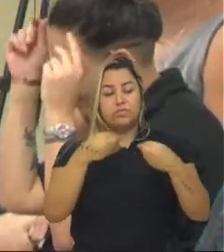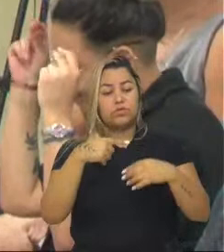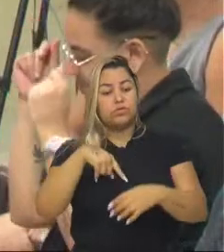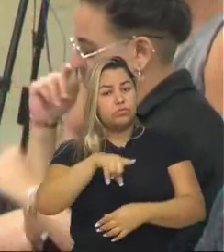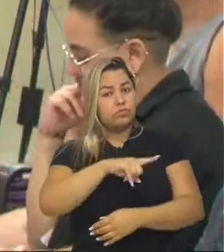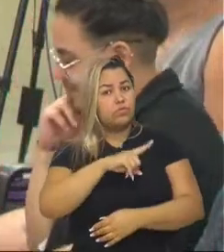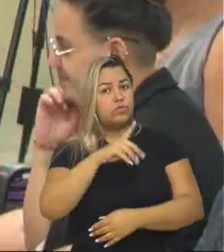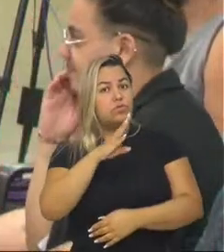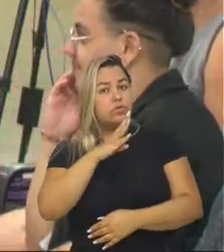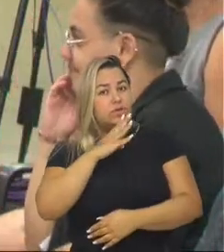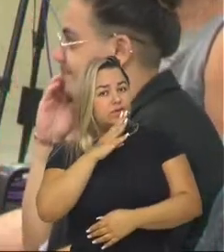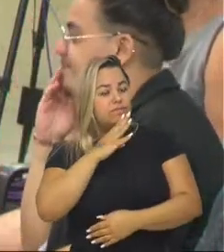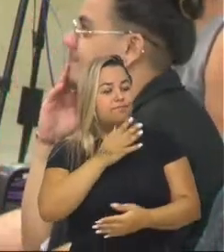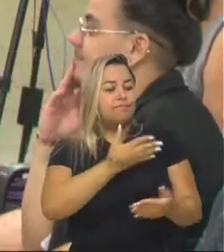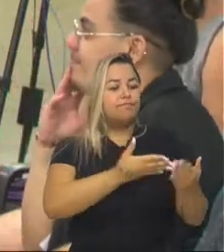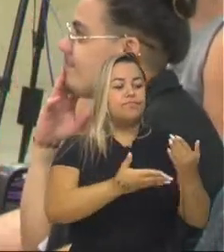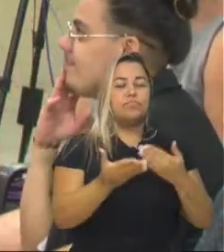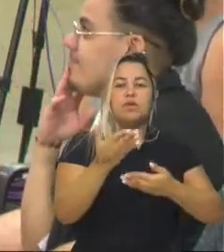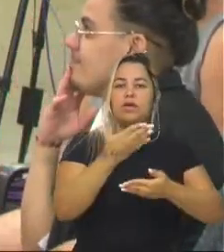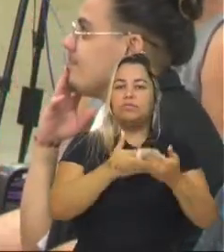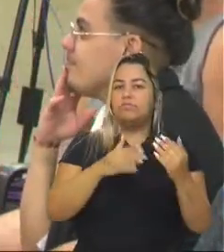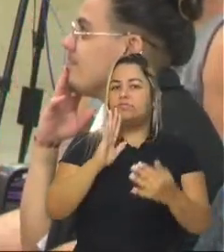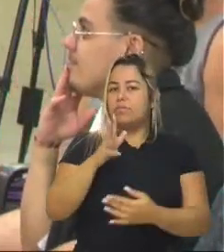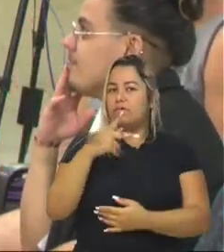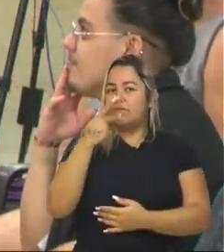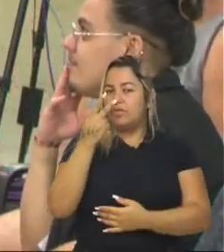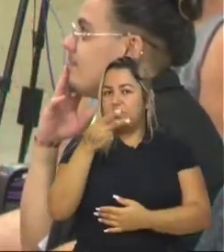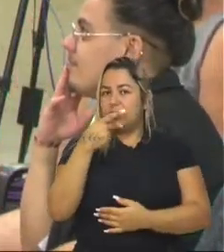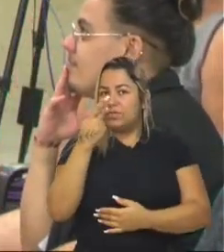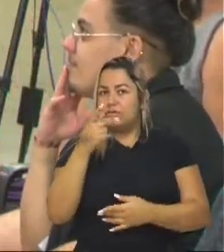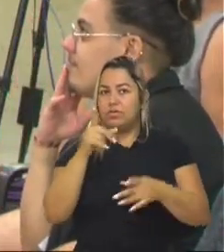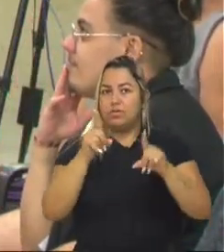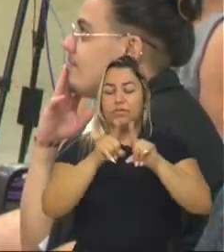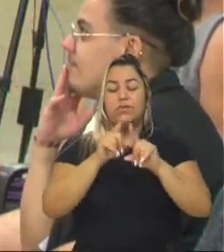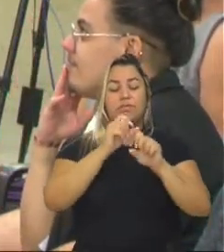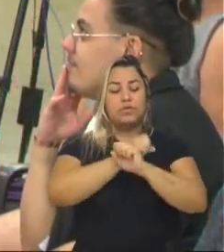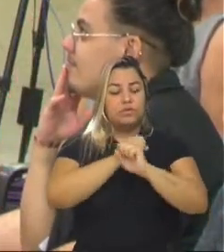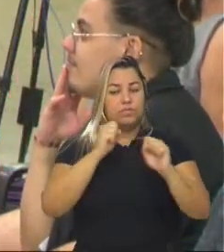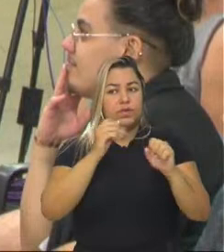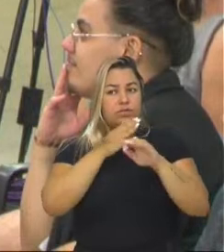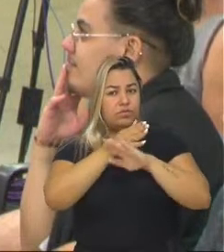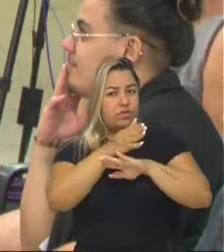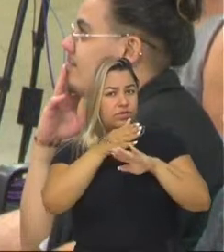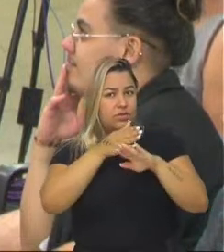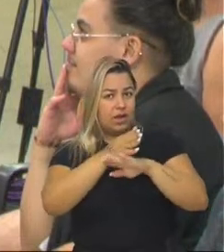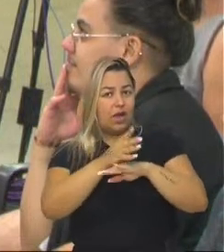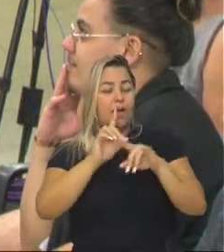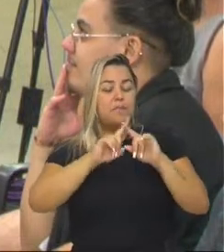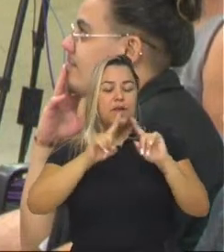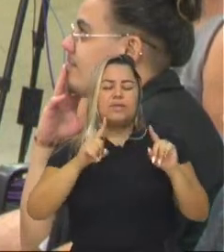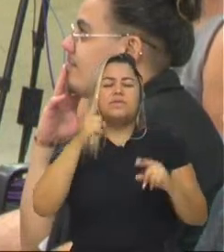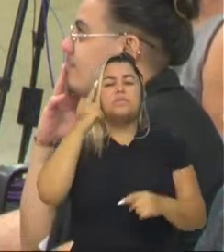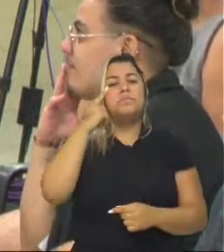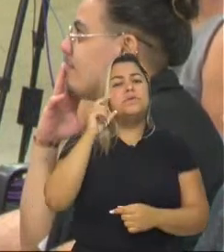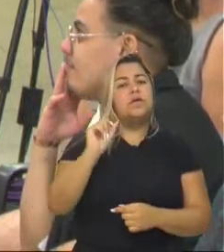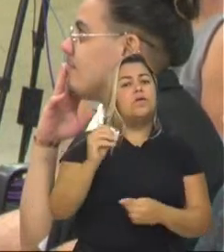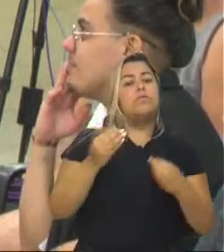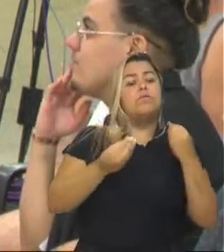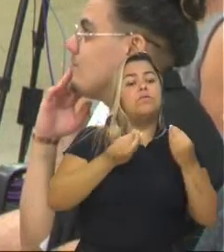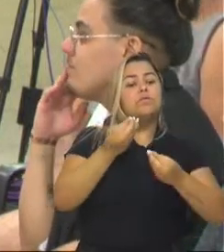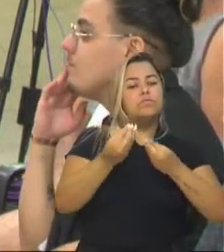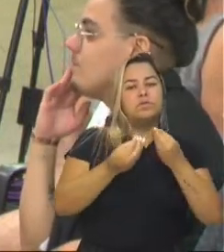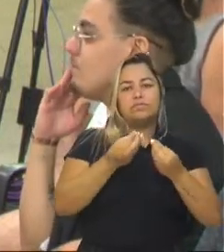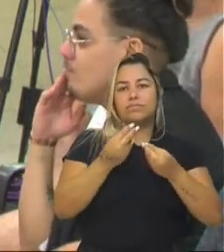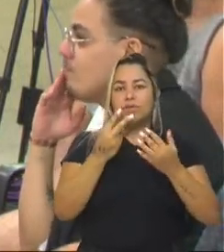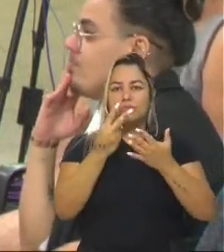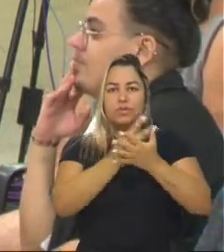conhecermos. Porque, igual, né, assim, como já foi falado, também não basta só ter a possibilidade da gente entrar, mas é importante pensar como que a gente fica, né,